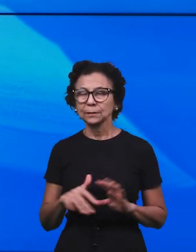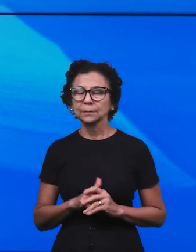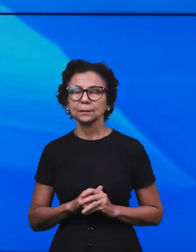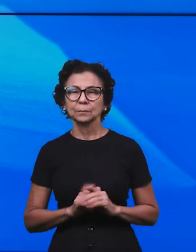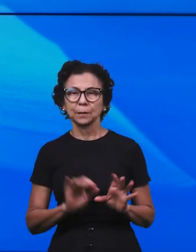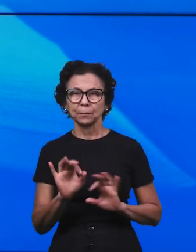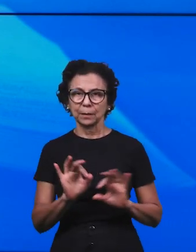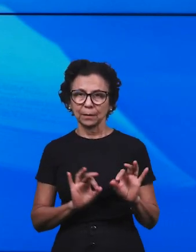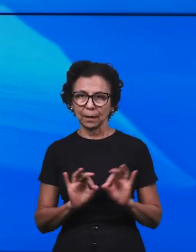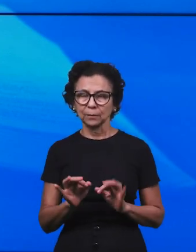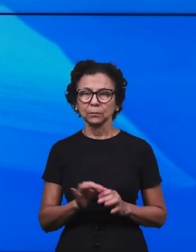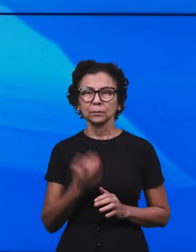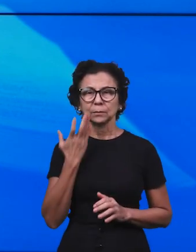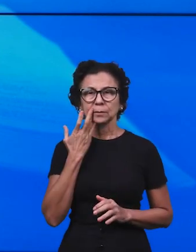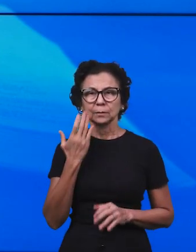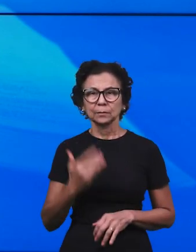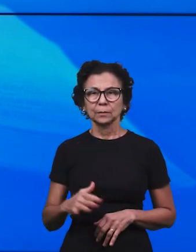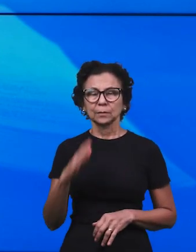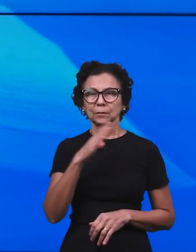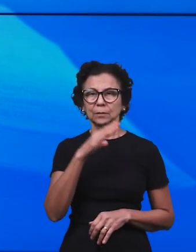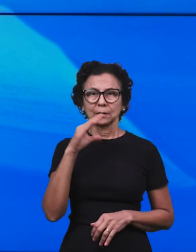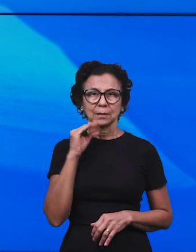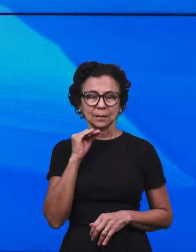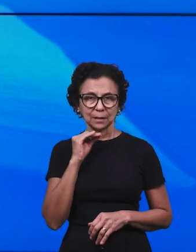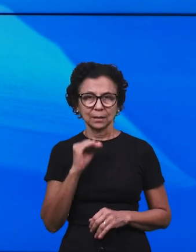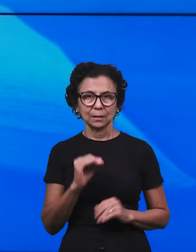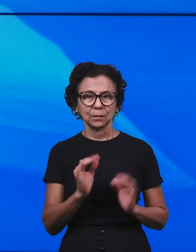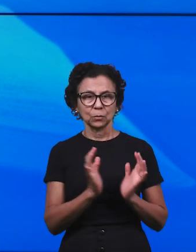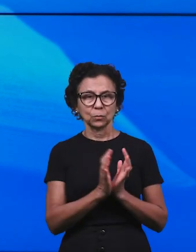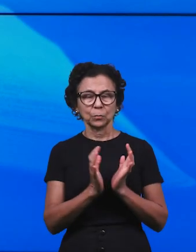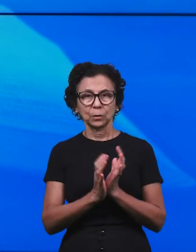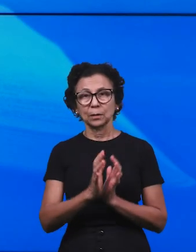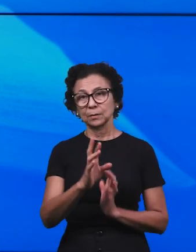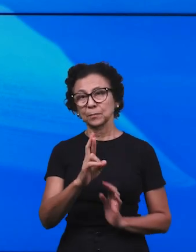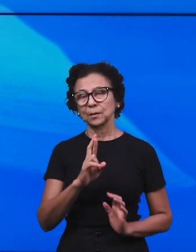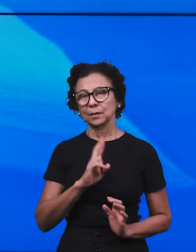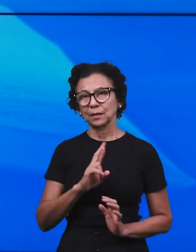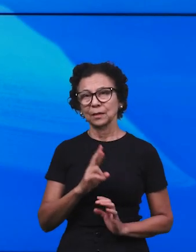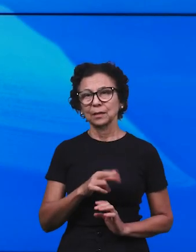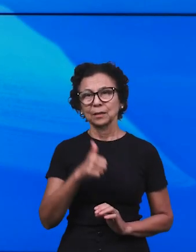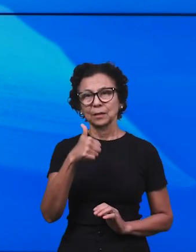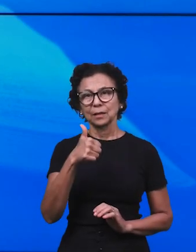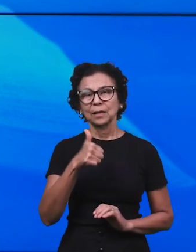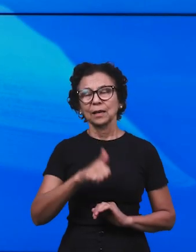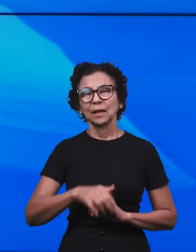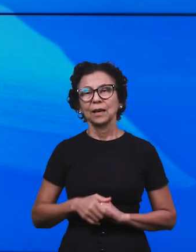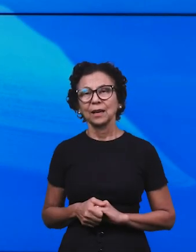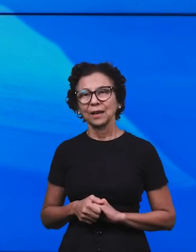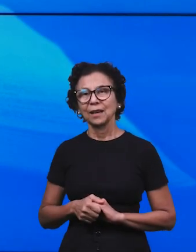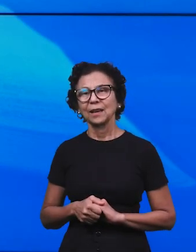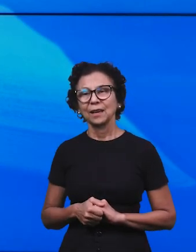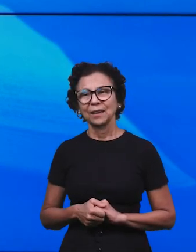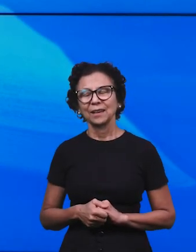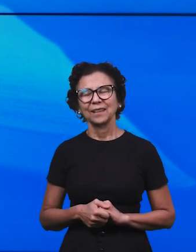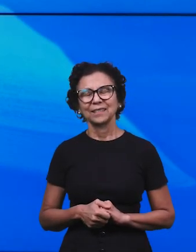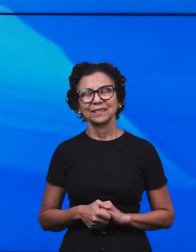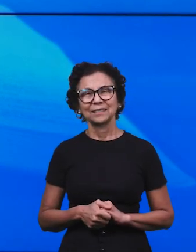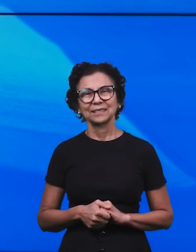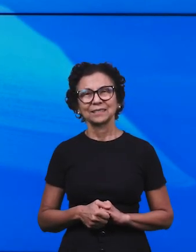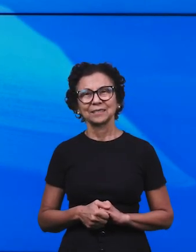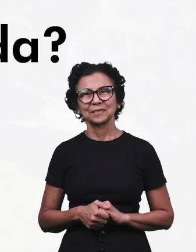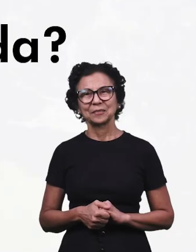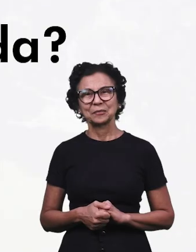nossas crianças, intermediárias e adolescentes, e eles vão responder. O primeiro vai ser lá de Porto Seguro, a classe de